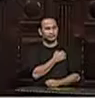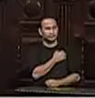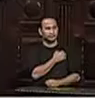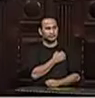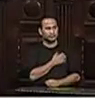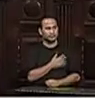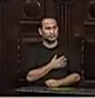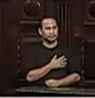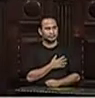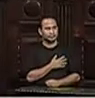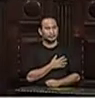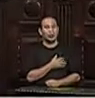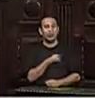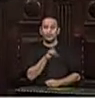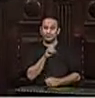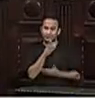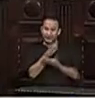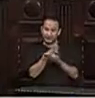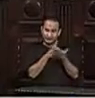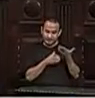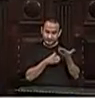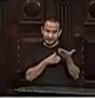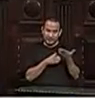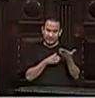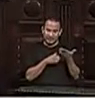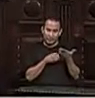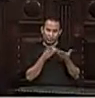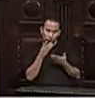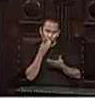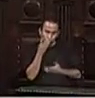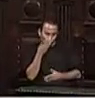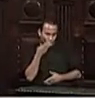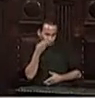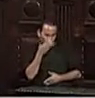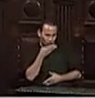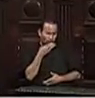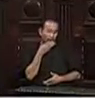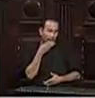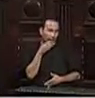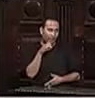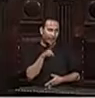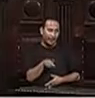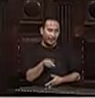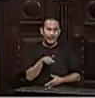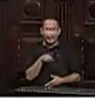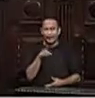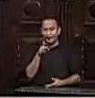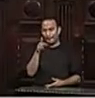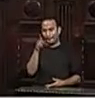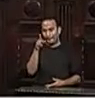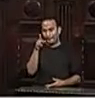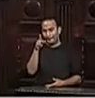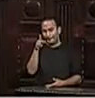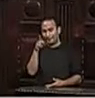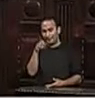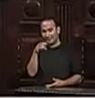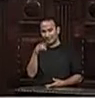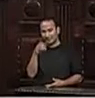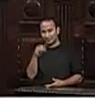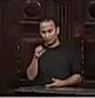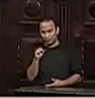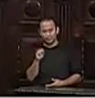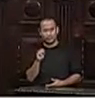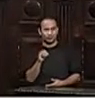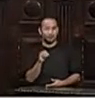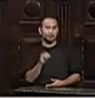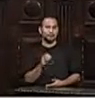que essa fatia já teve a marmelada, essa é a pessegada. E a